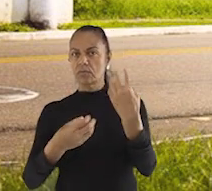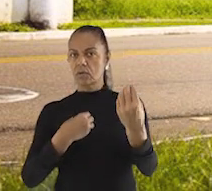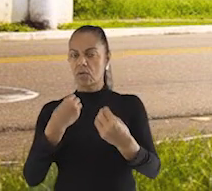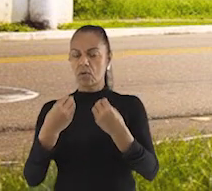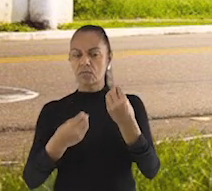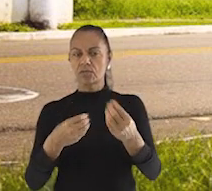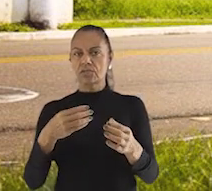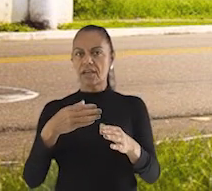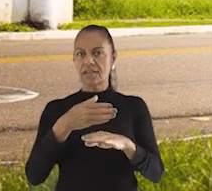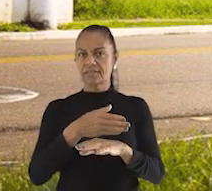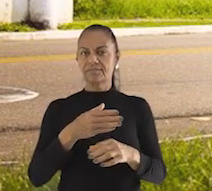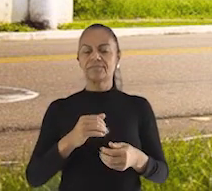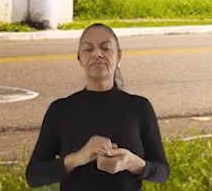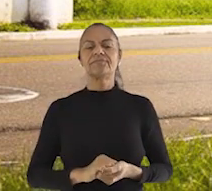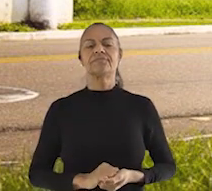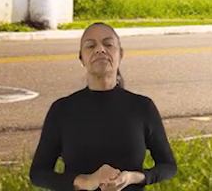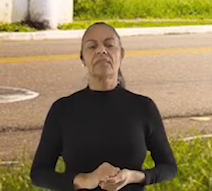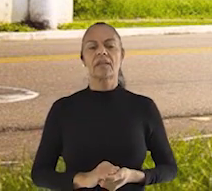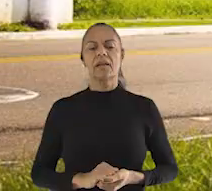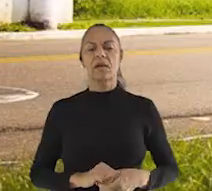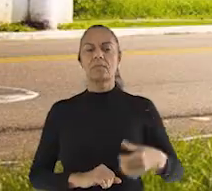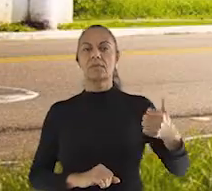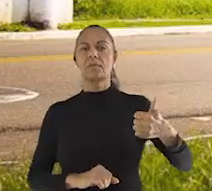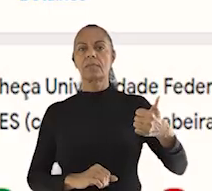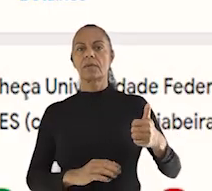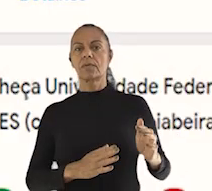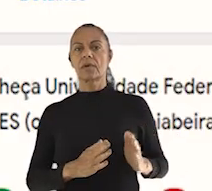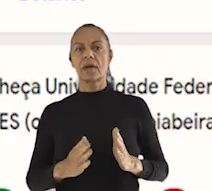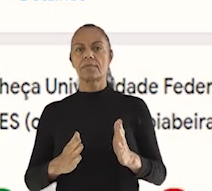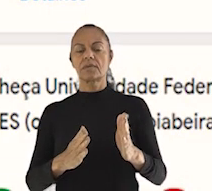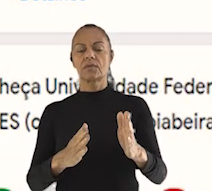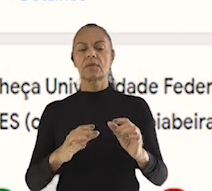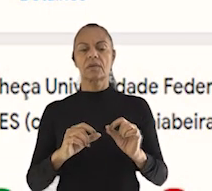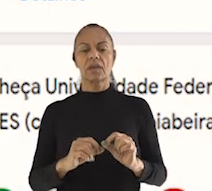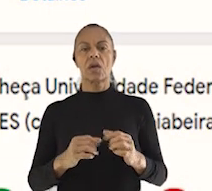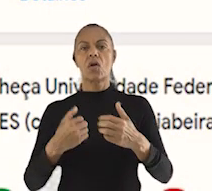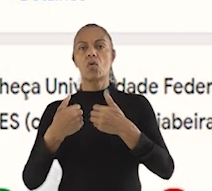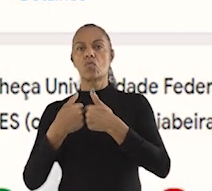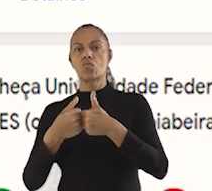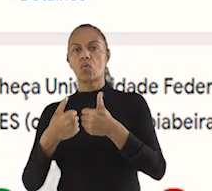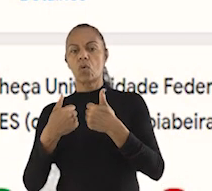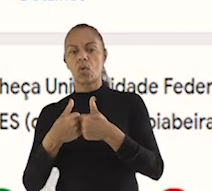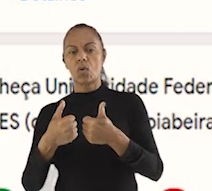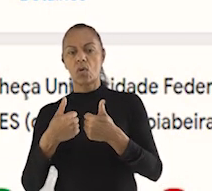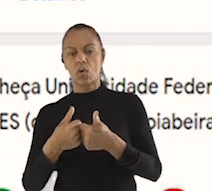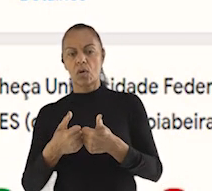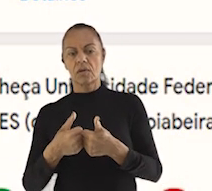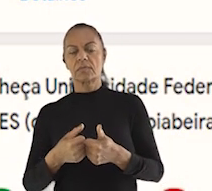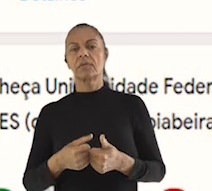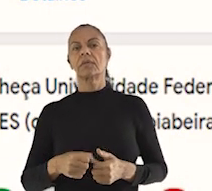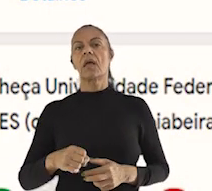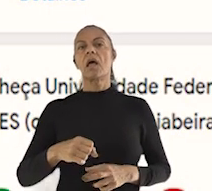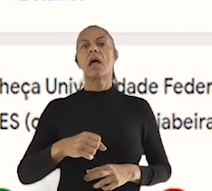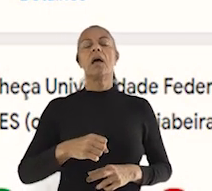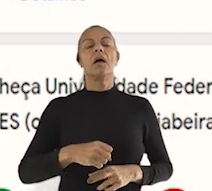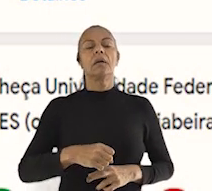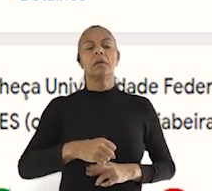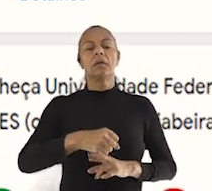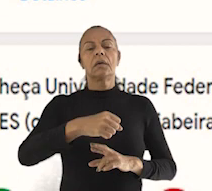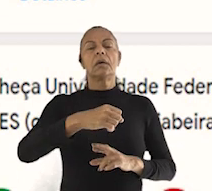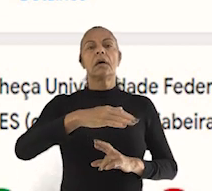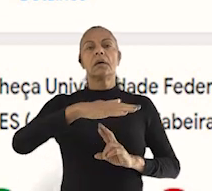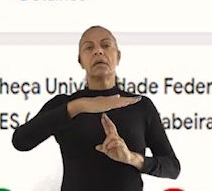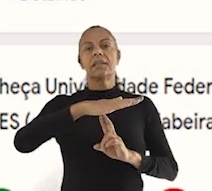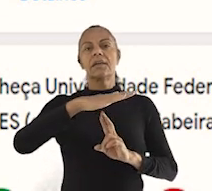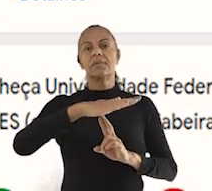instruções. Vamos ver qual das formas é mais fácil. Primeiro caminho. Você pega um ônibus que